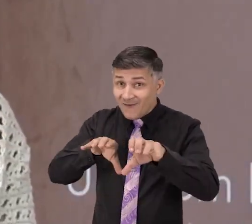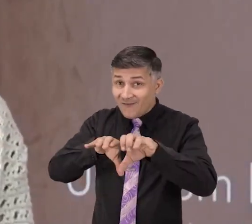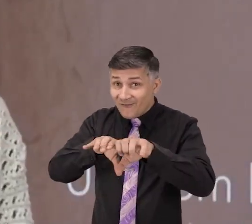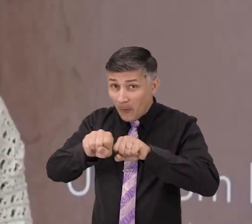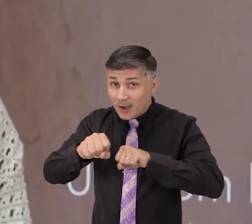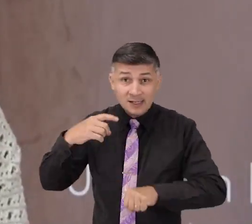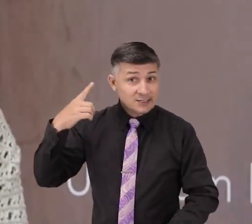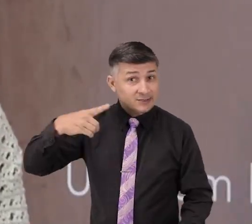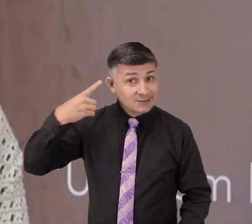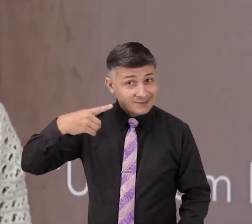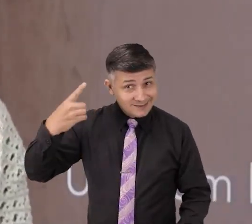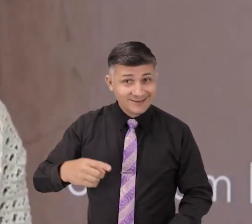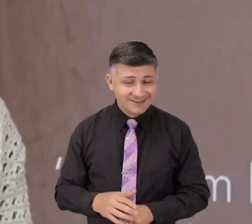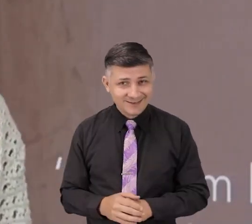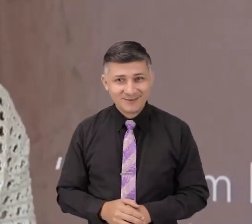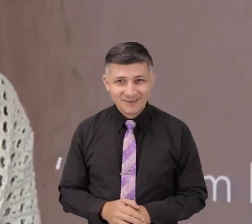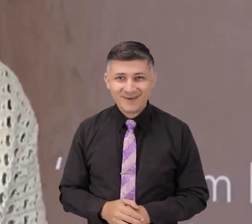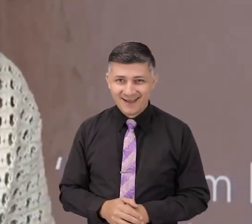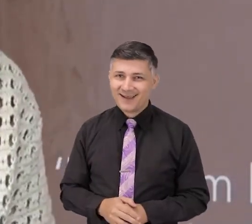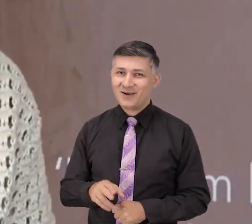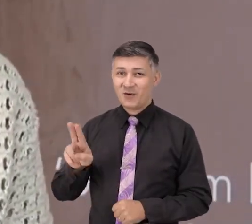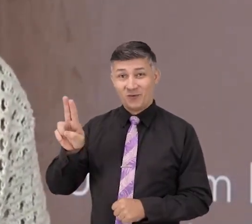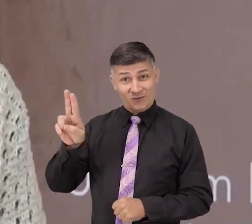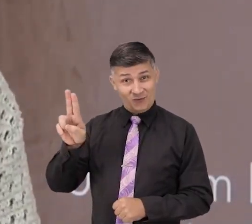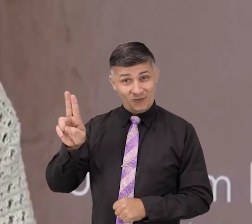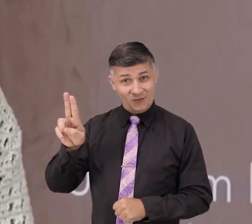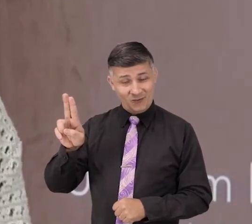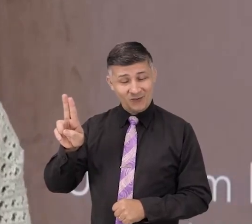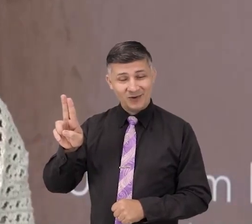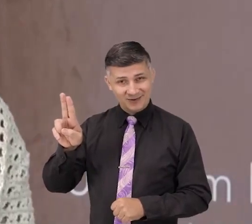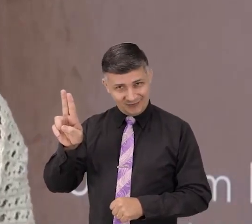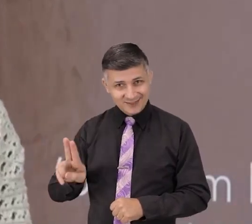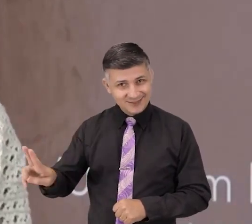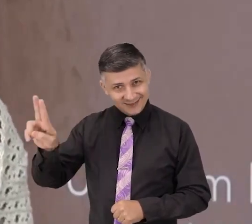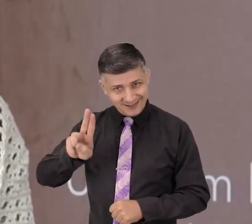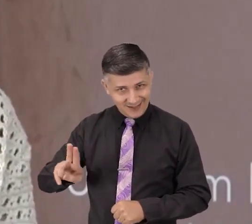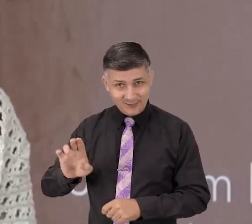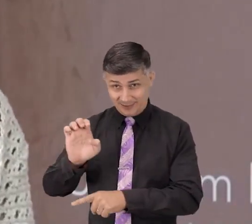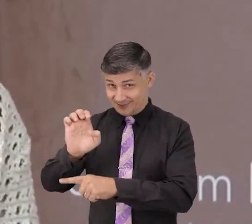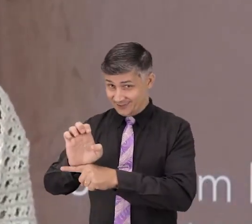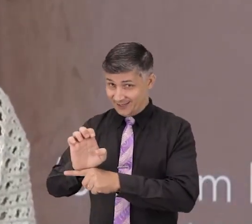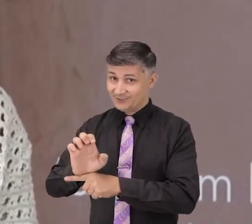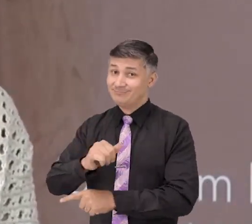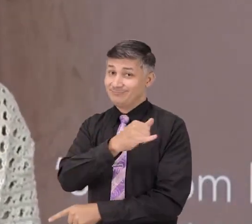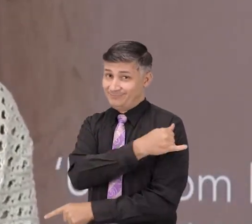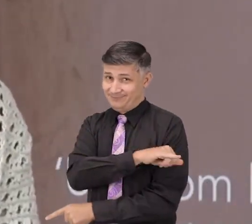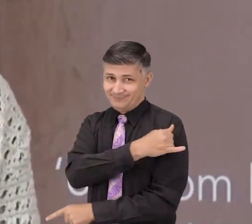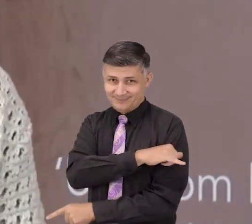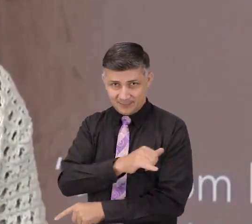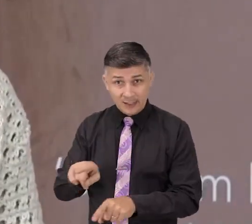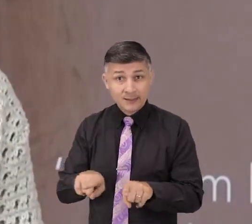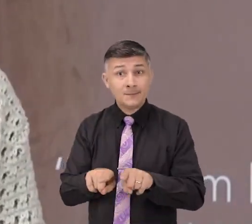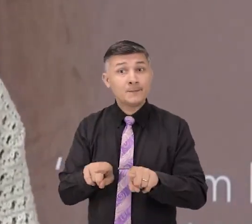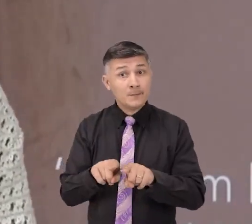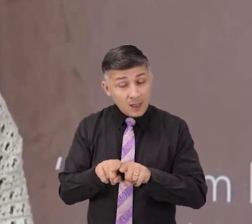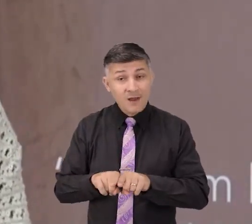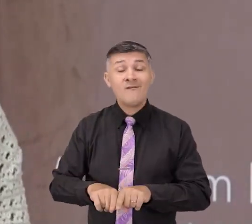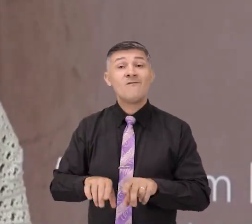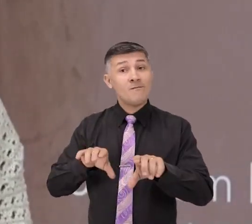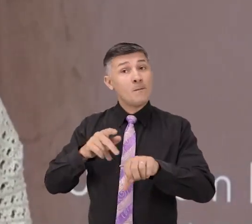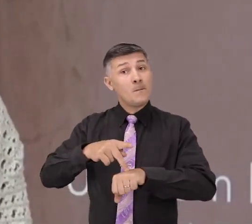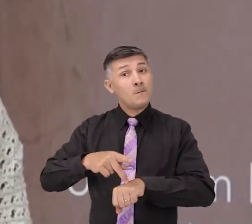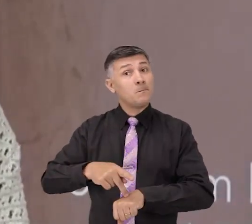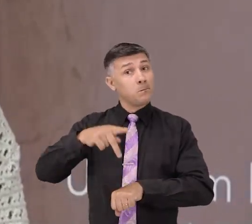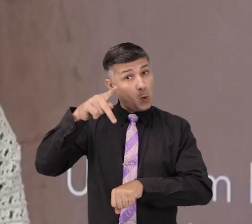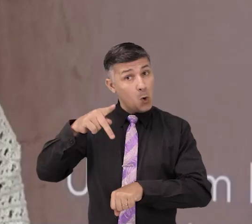é formada em Direito pela Universidade do Estado do Rio de Janeiro e pós-graduada em Direito Público pela Fundação Getúlio